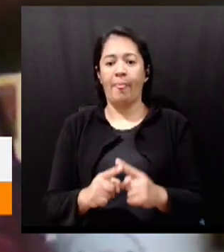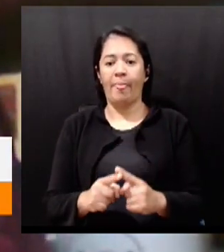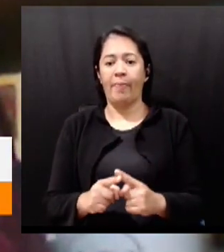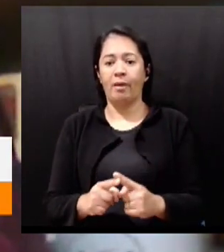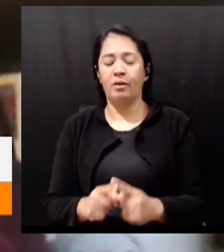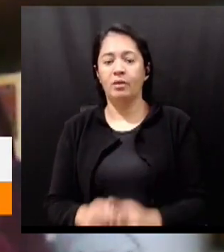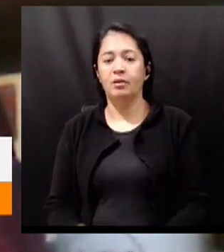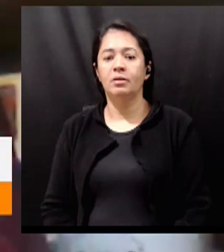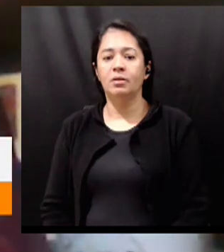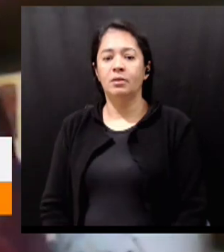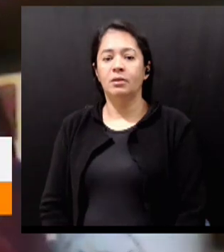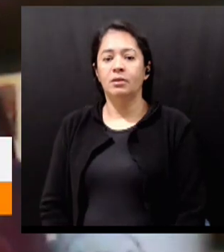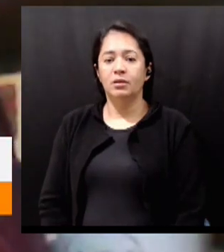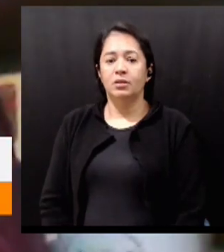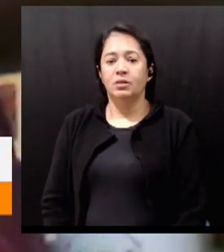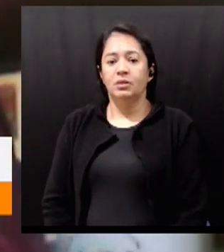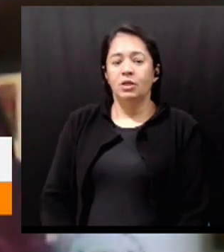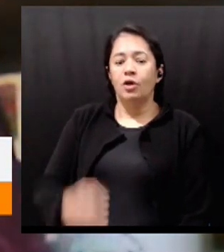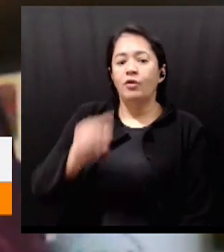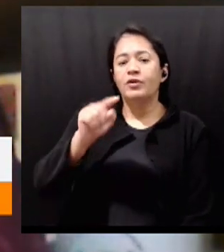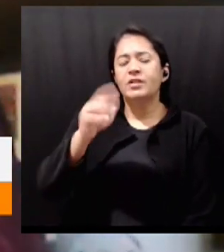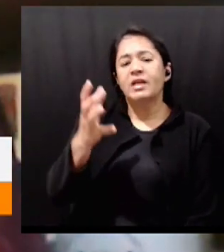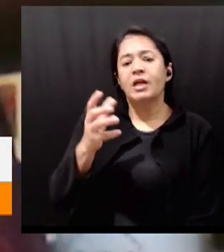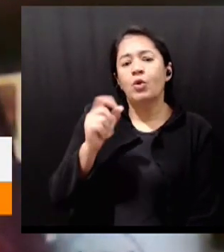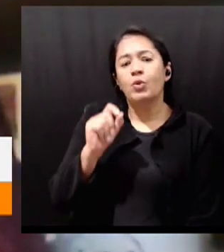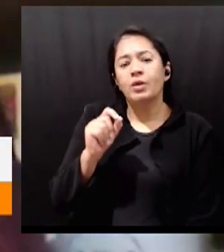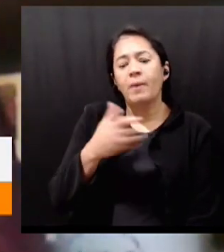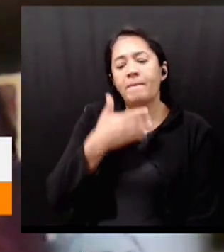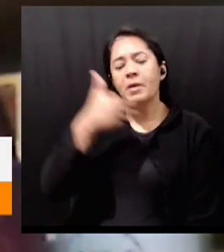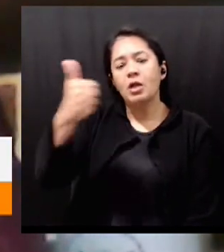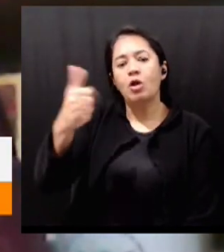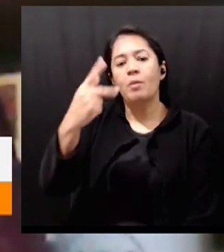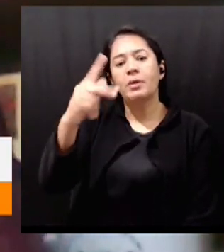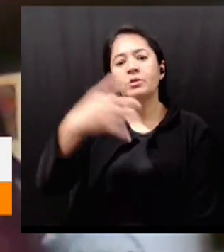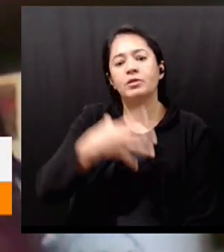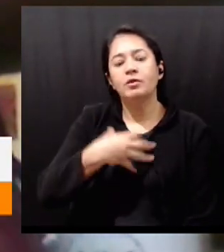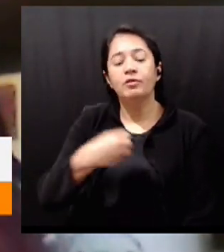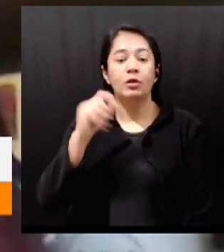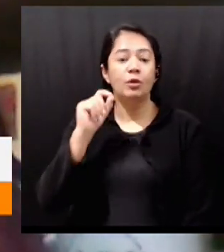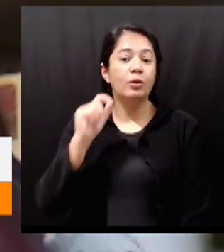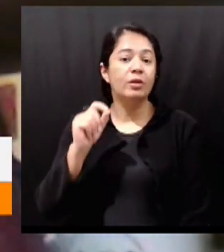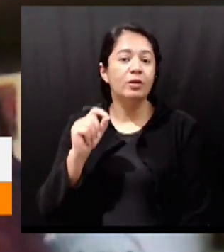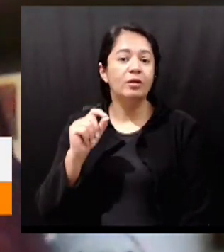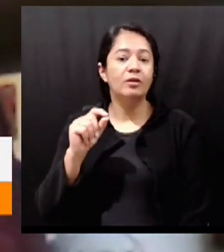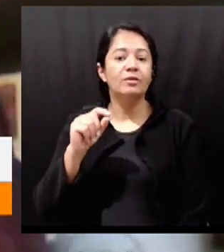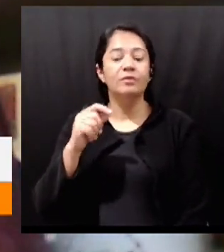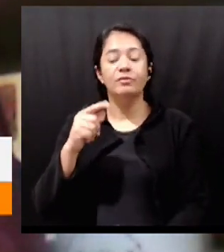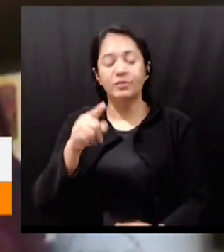o que você quer de melhor para o seu filho? Aí você tem que fazer.